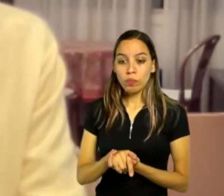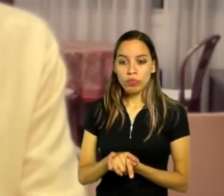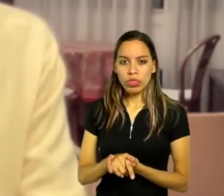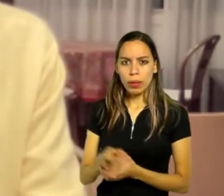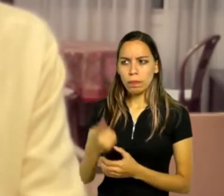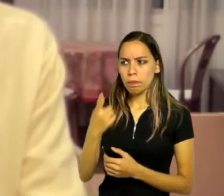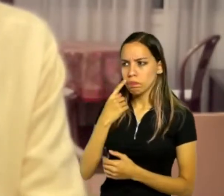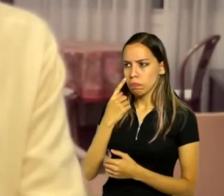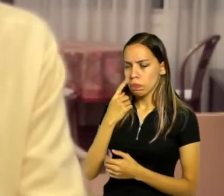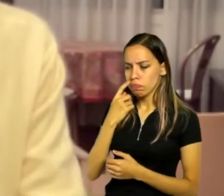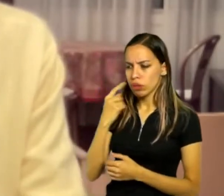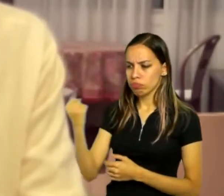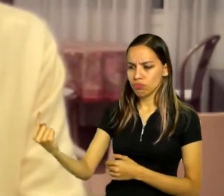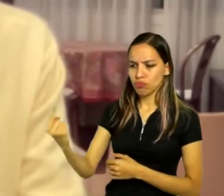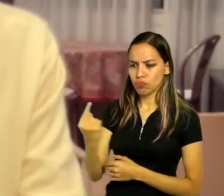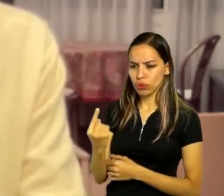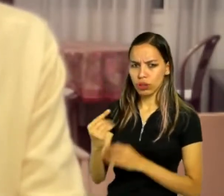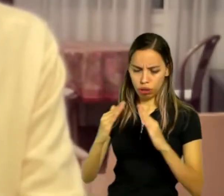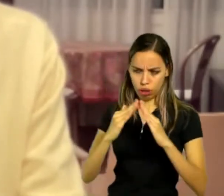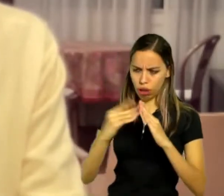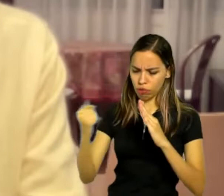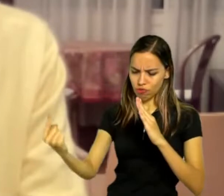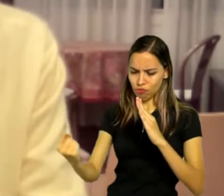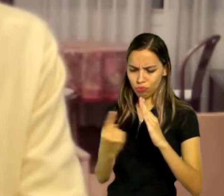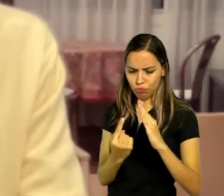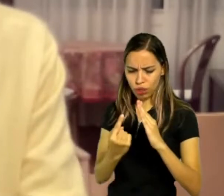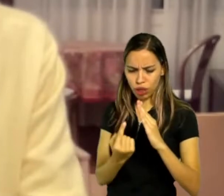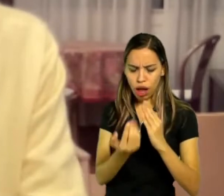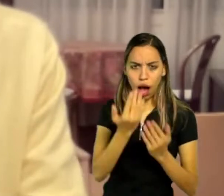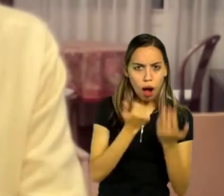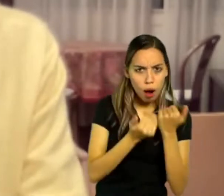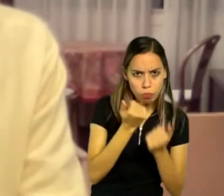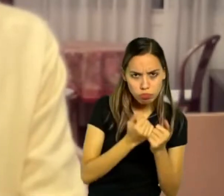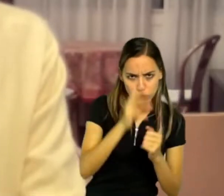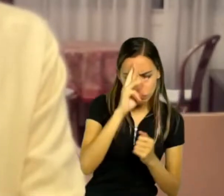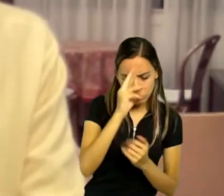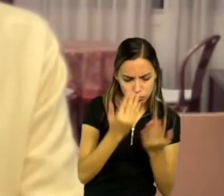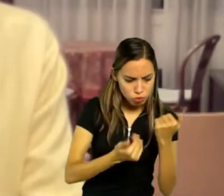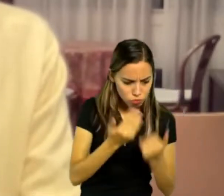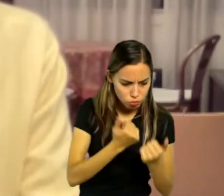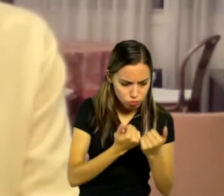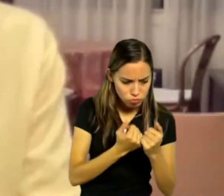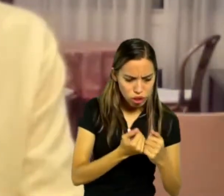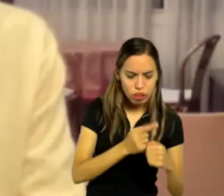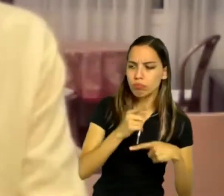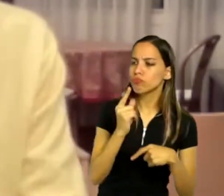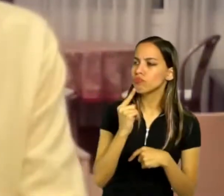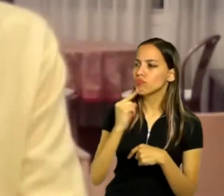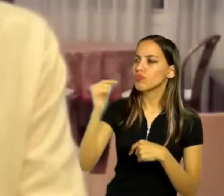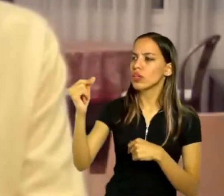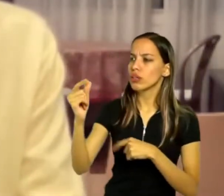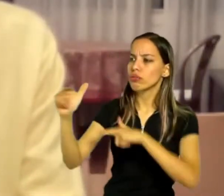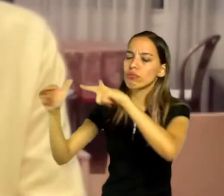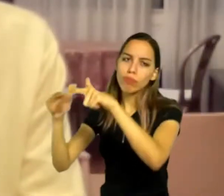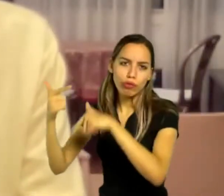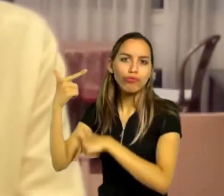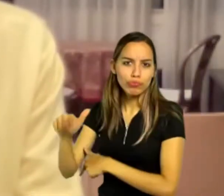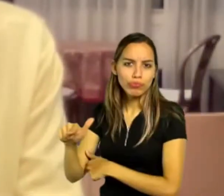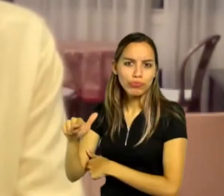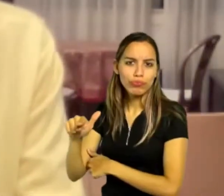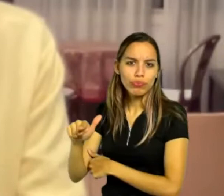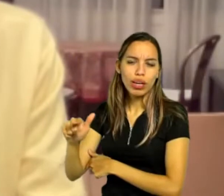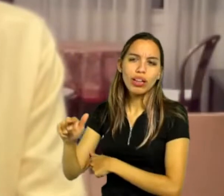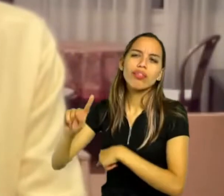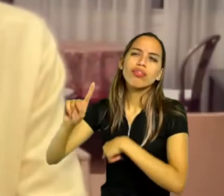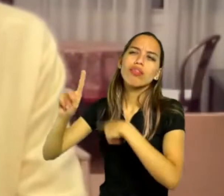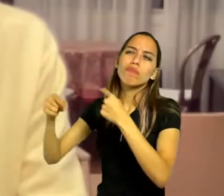de manhã, voltava para o almoço. Naquela época os homens almoçavam em casa, né? Voltava para o almoço e só vinha depois